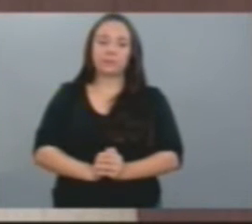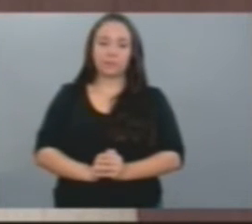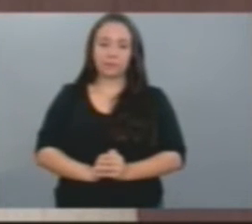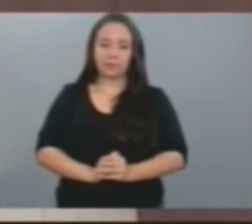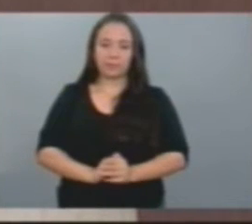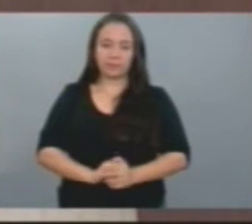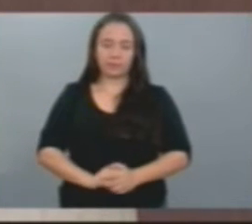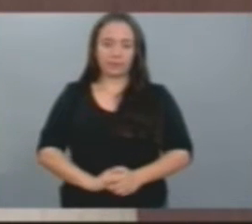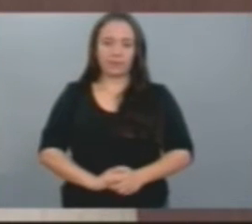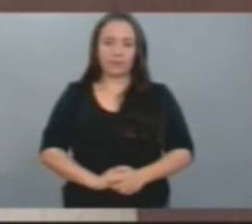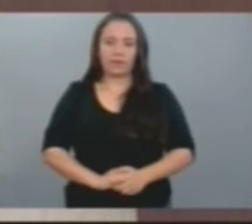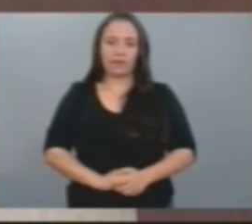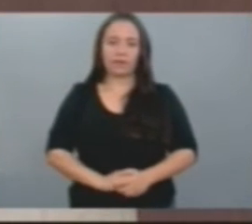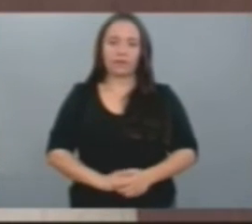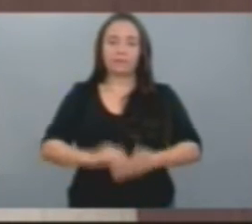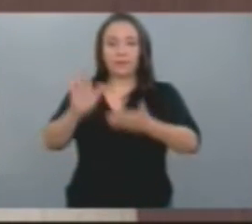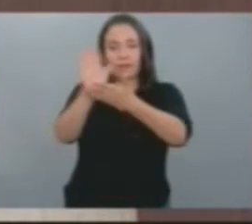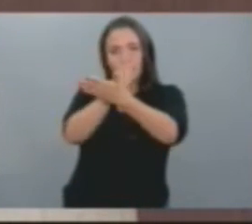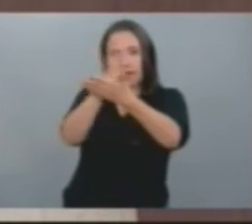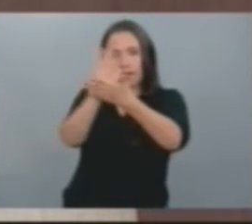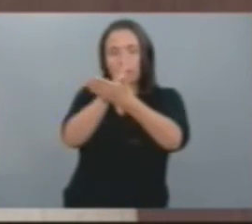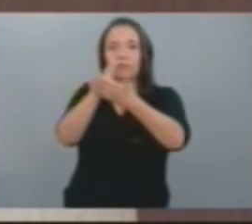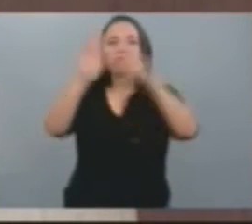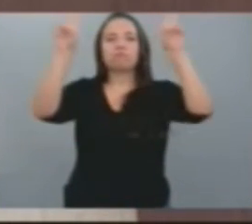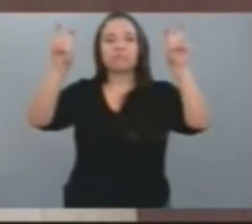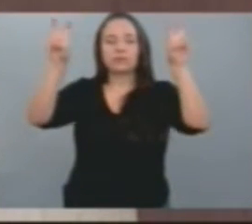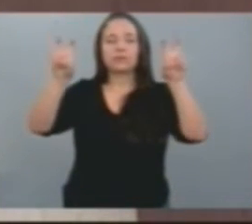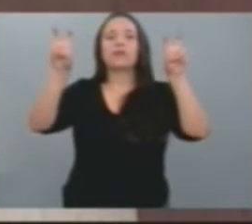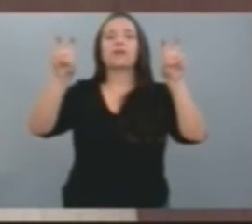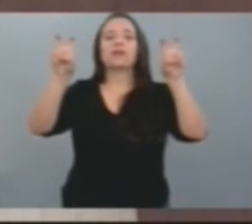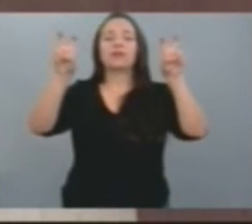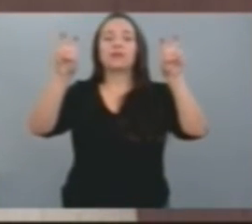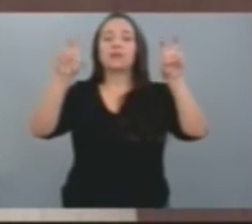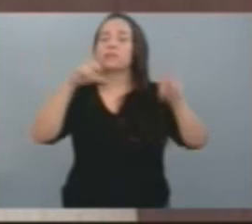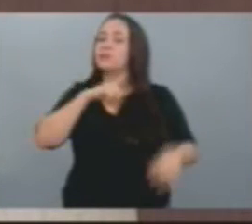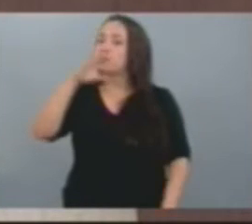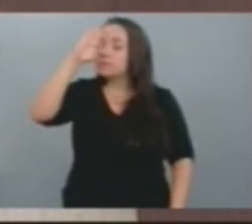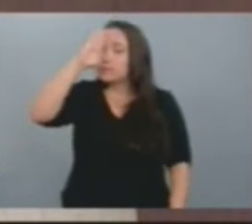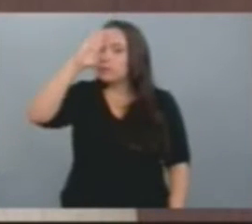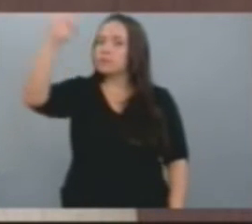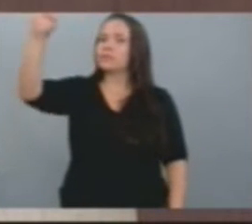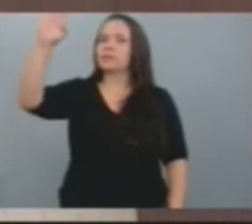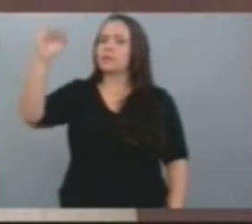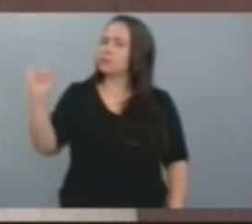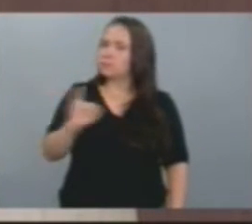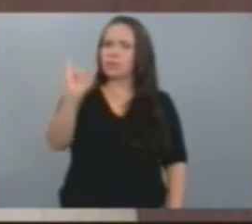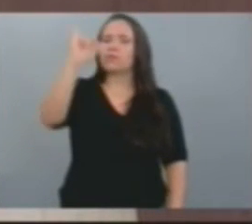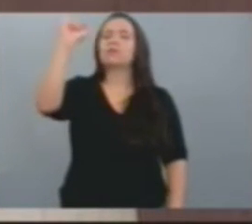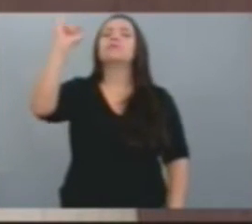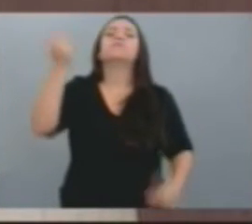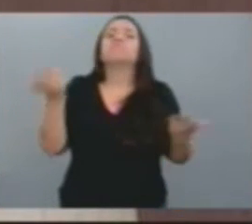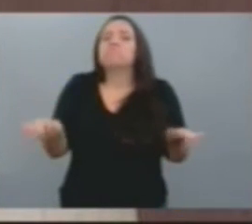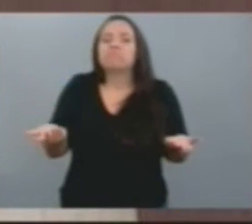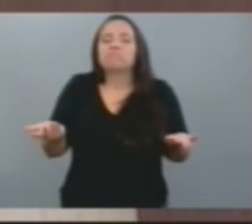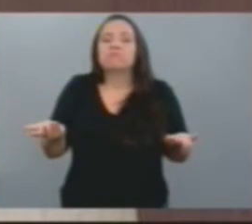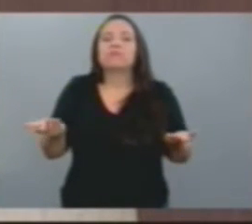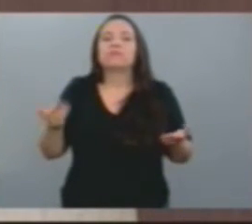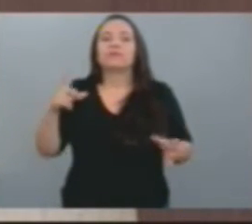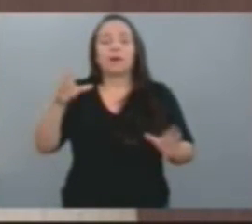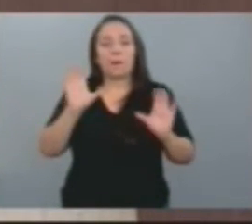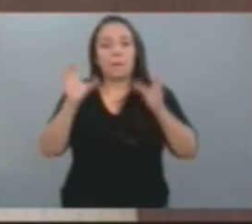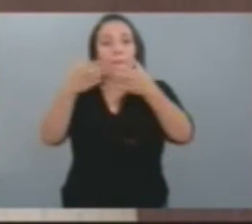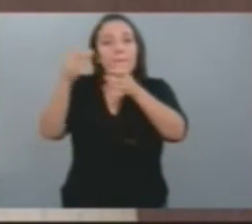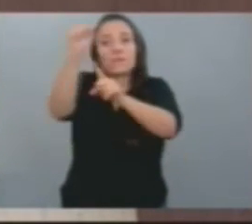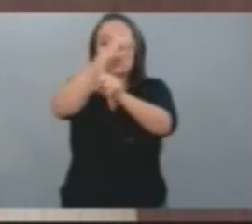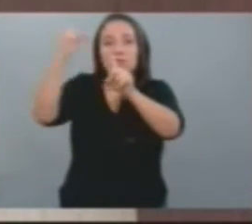mas alguns temas que são temas geracionais, são temas civilizatórios, que dão conta da nossa